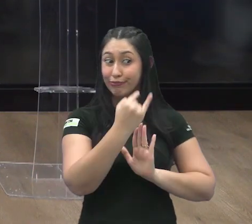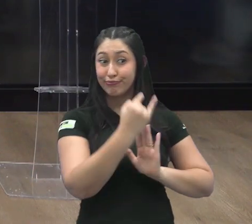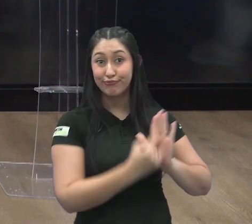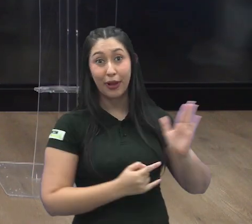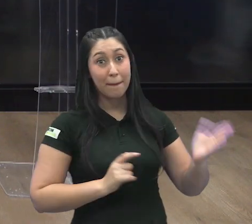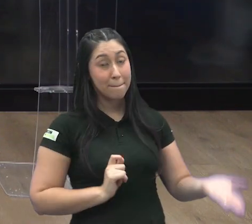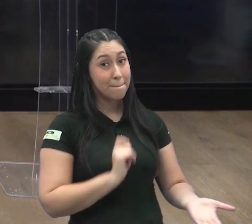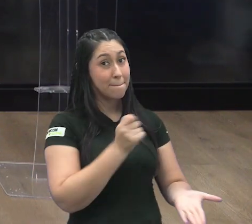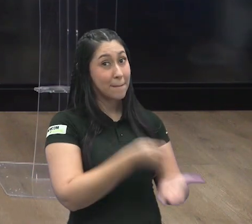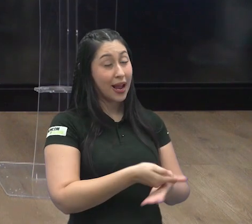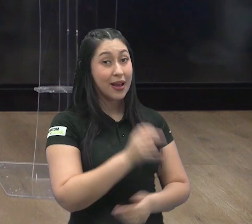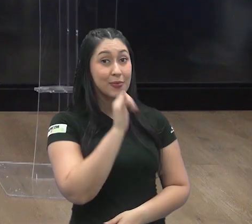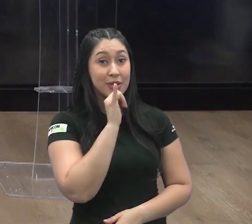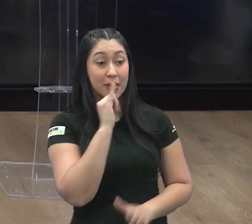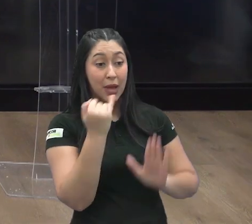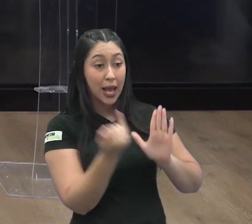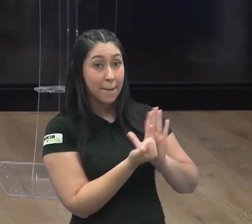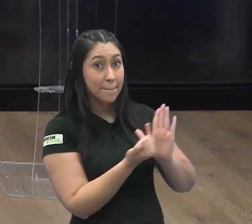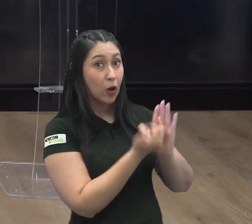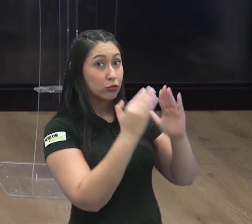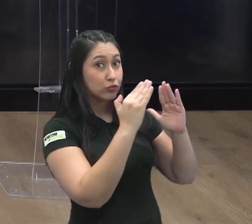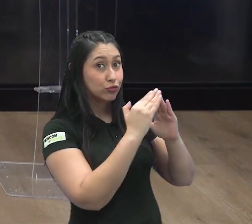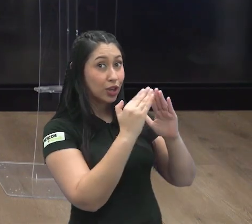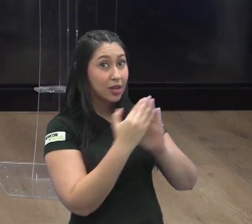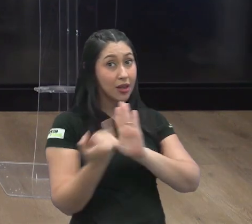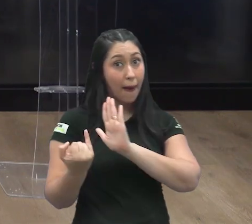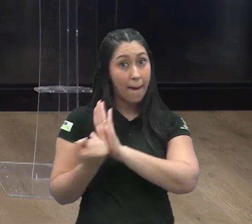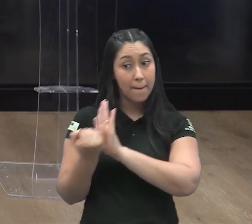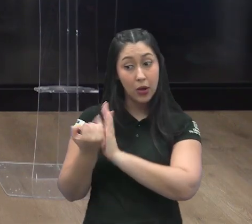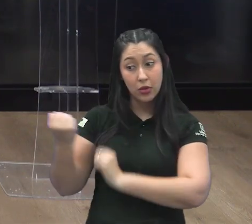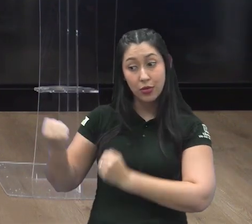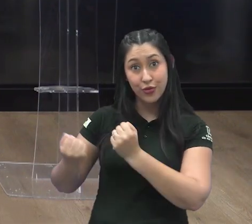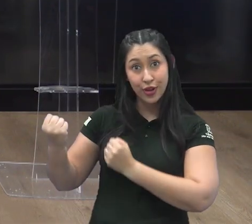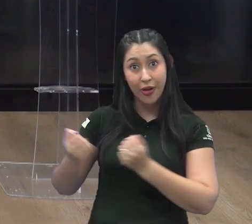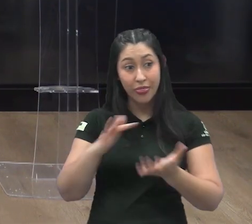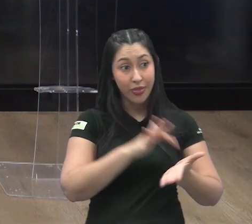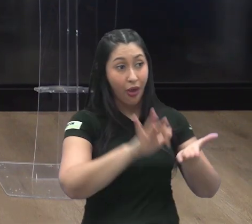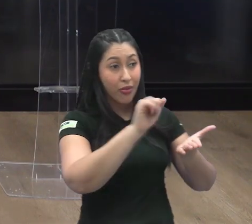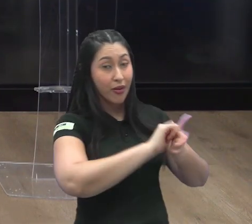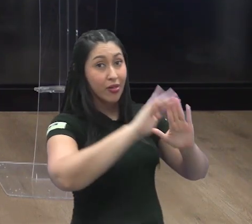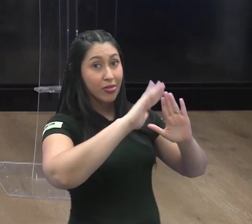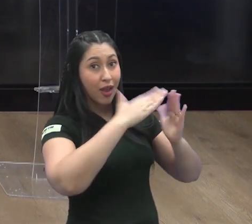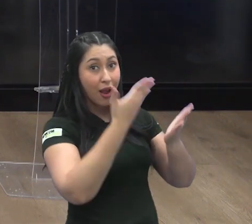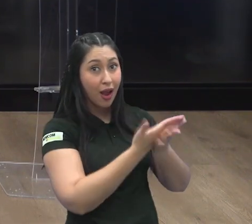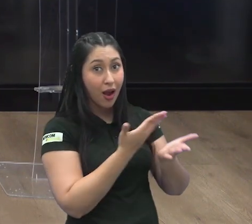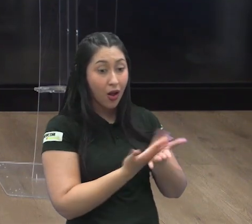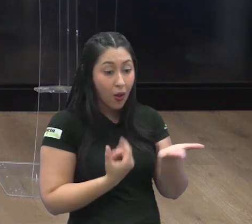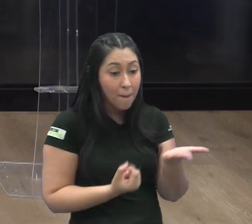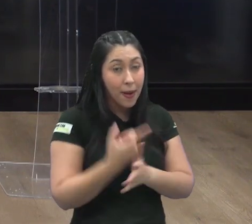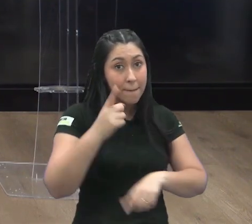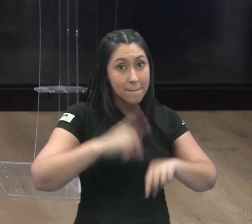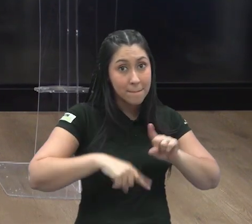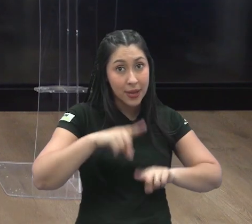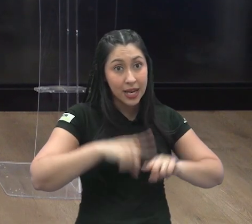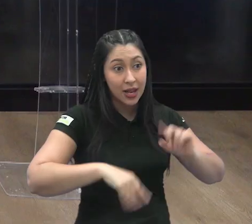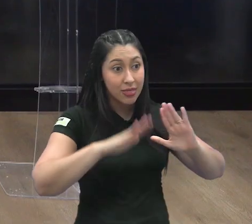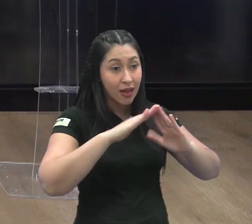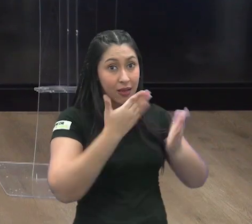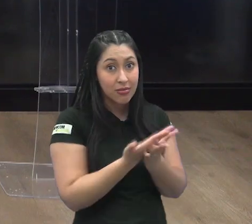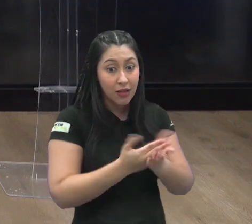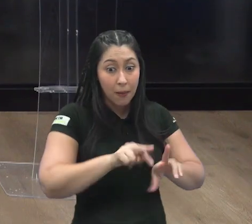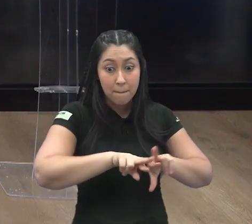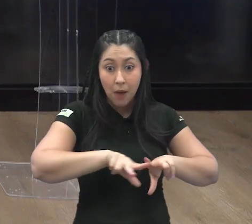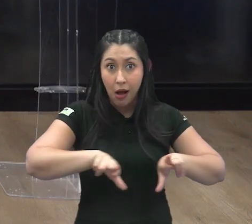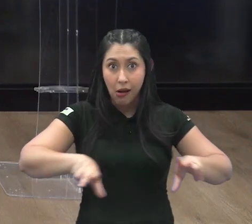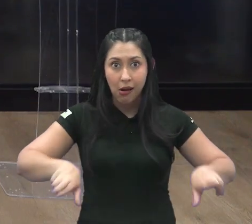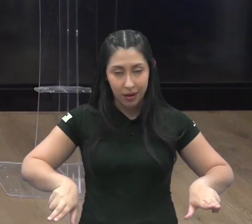financeiros inadiáveis, como IPTU, IPVA, matrículas, material escolar e outros boletos que costumam pesar o bolso